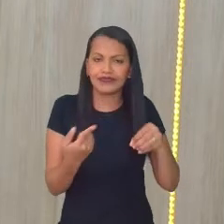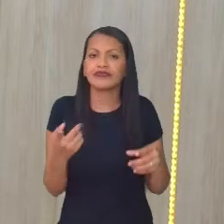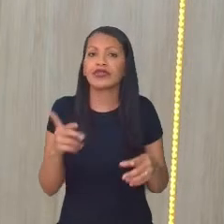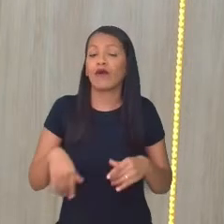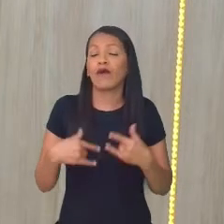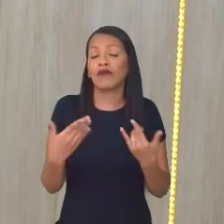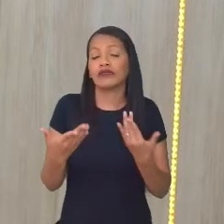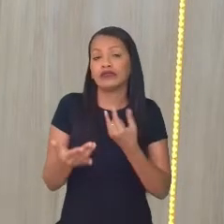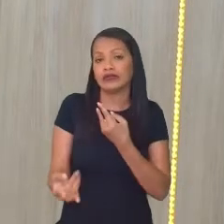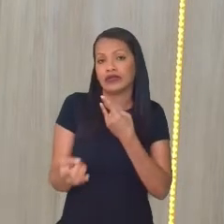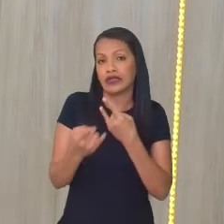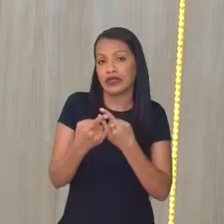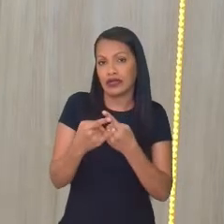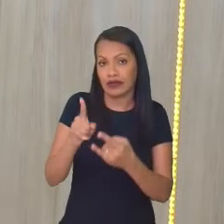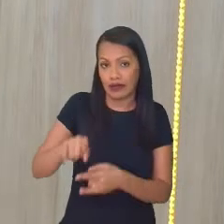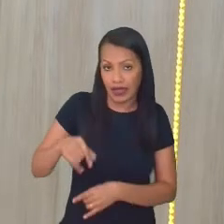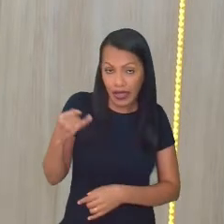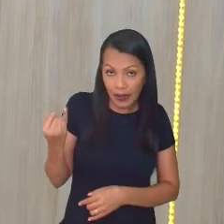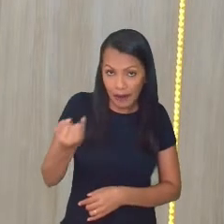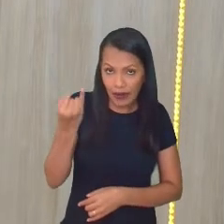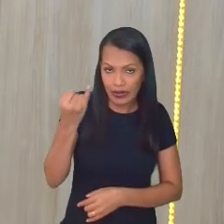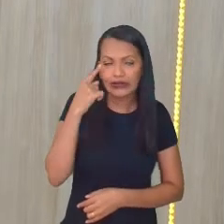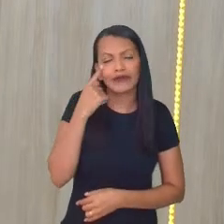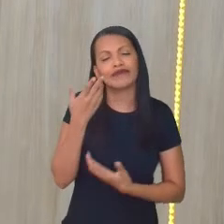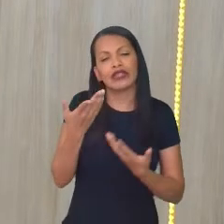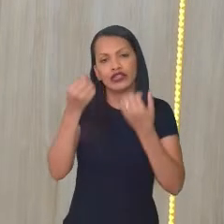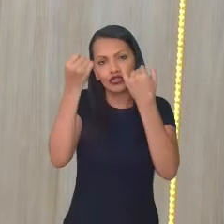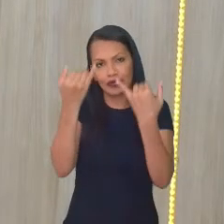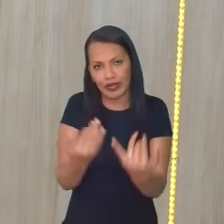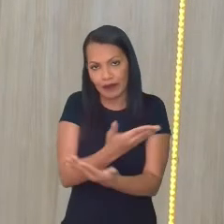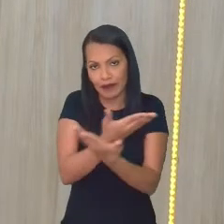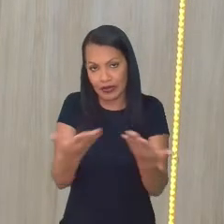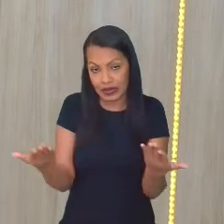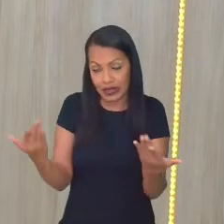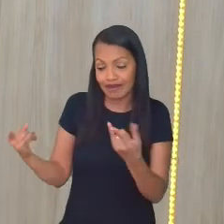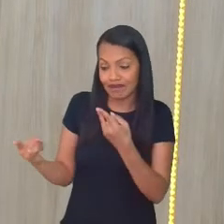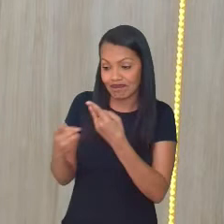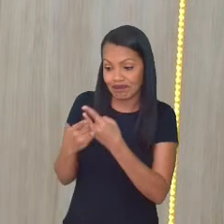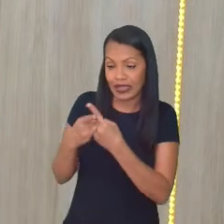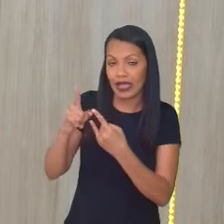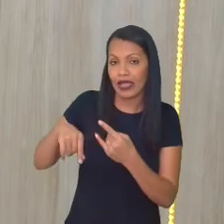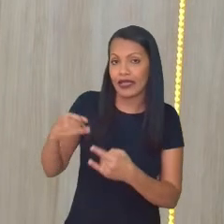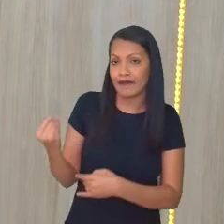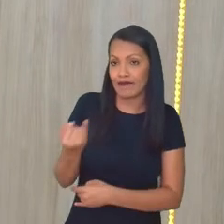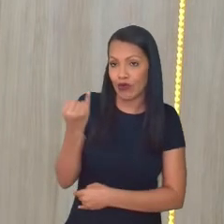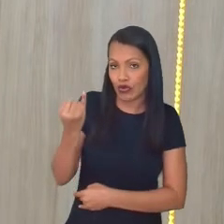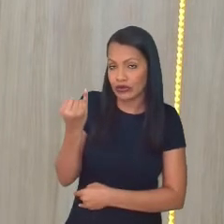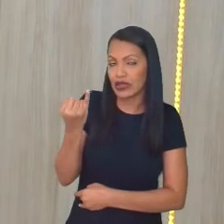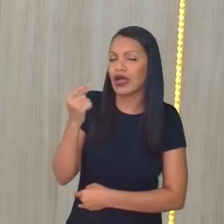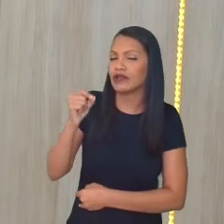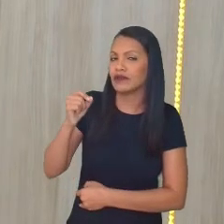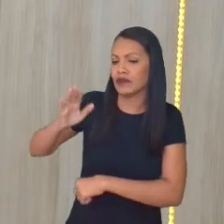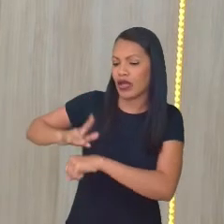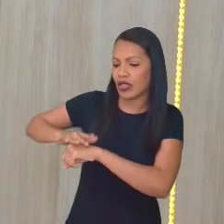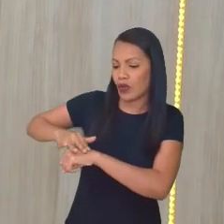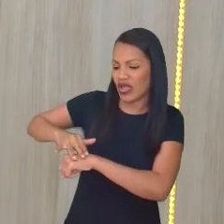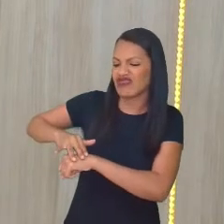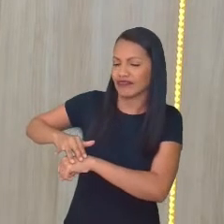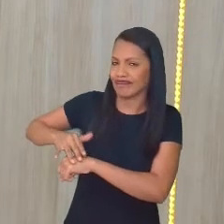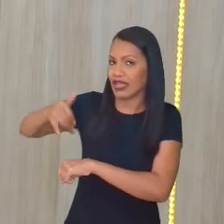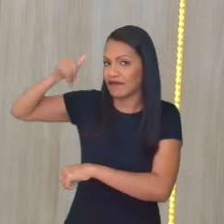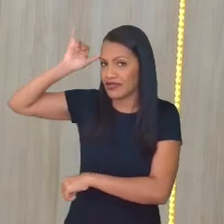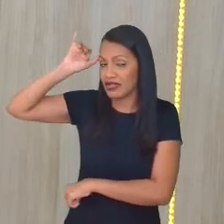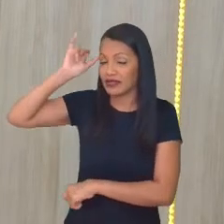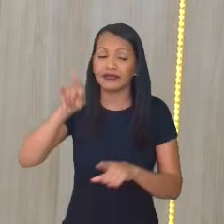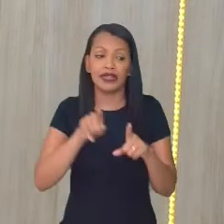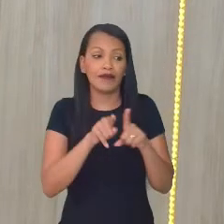vai evitar a ocorrência de infecções sexualmente transmissíveis, tá certo? E o coito interrompido, ele é muito arriscado, certo? Porque tem que